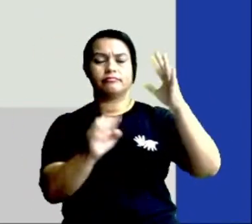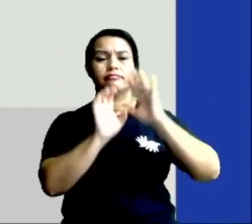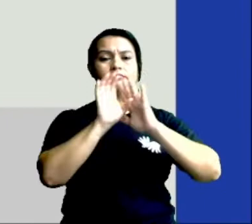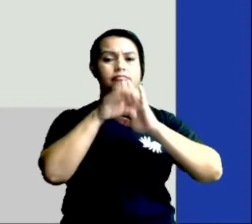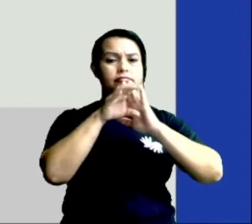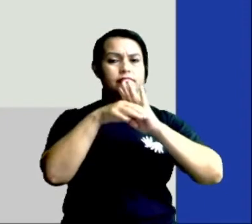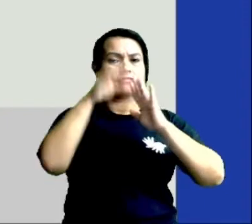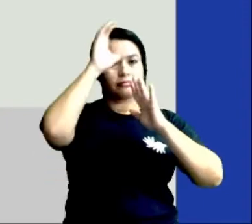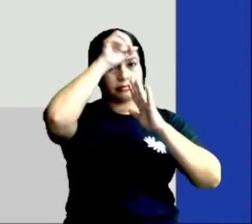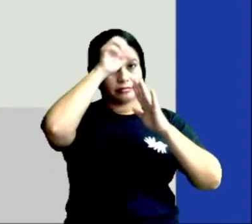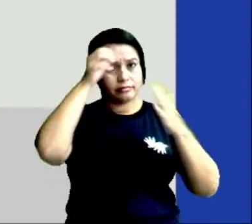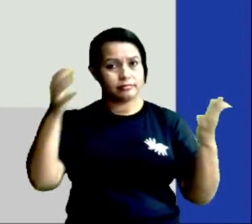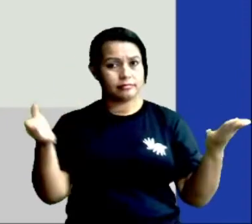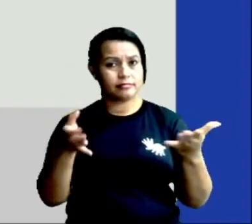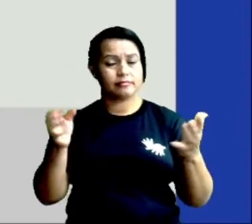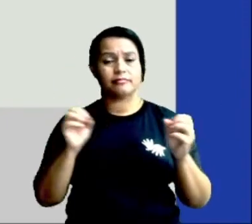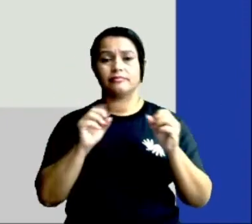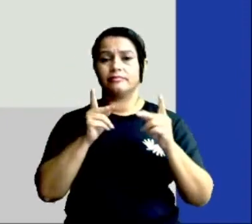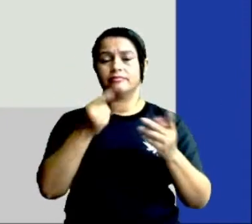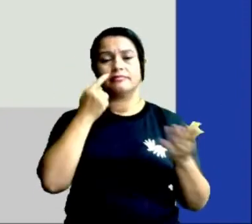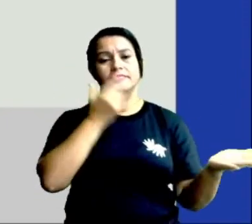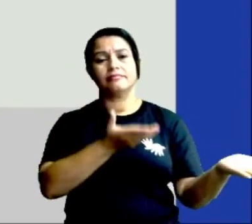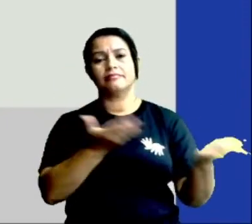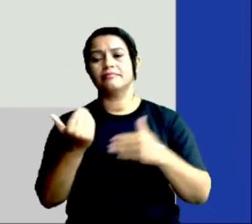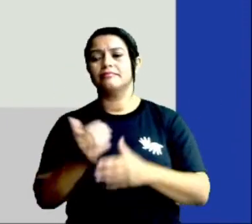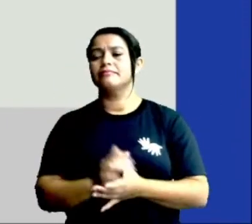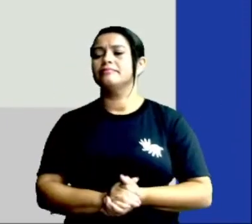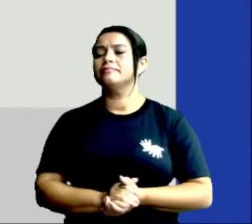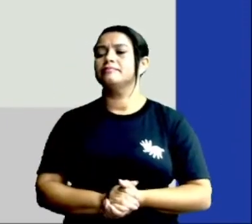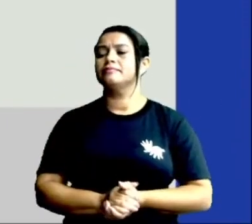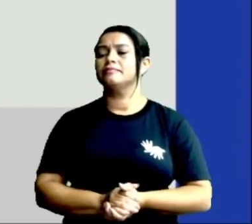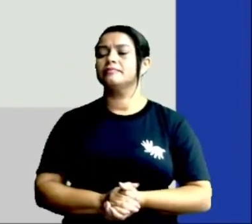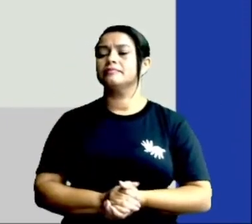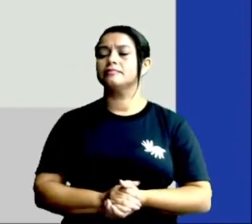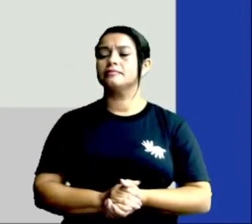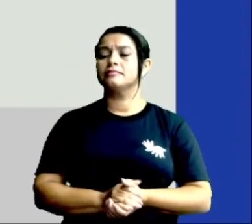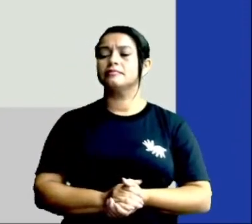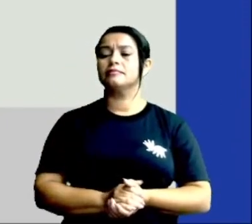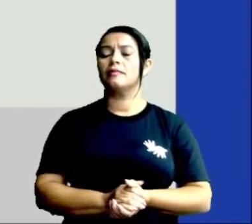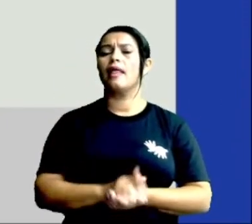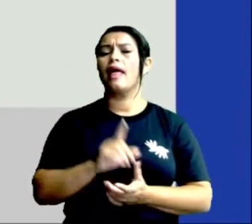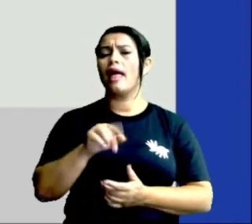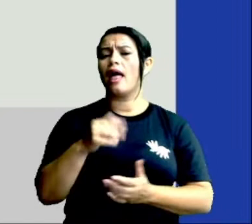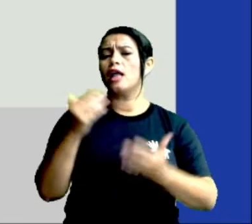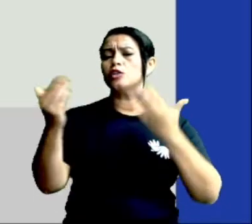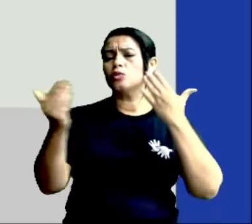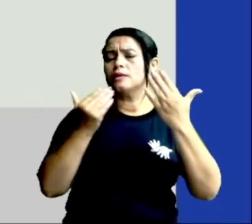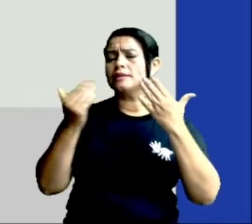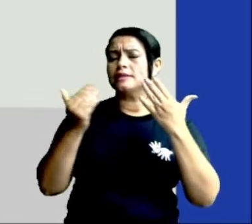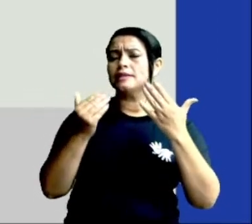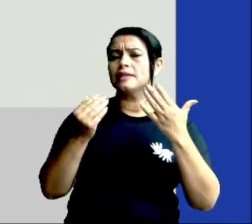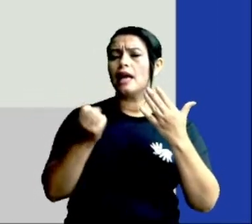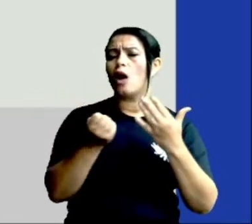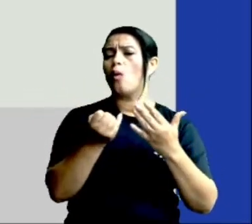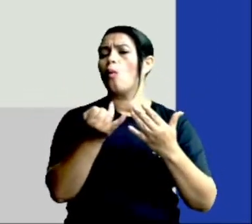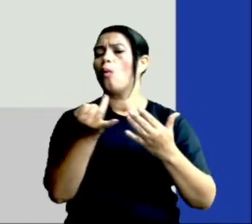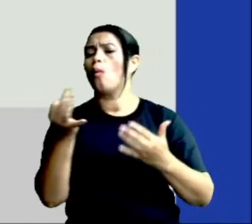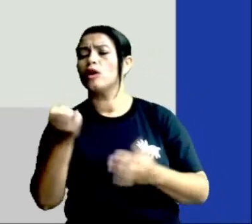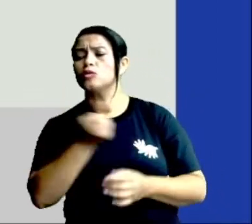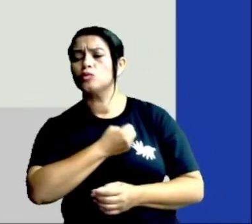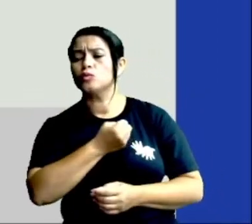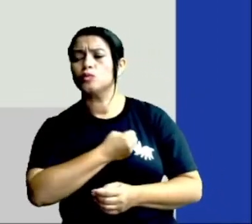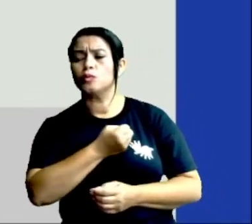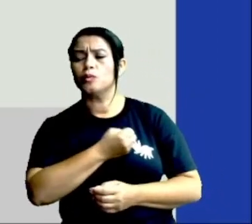nós vamos aprender agora, ok? Então, vamos lá. é associar valores numéricos às